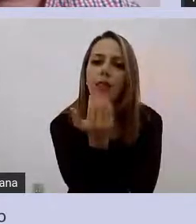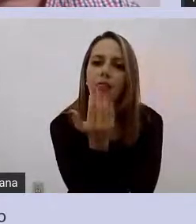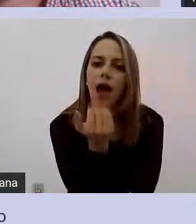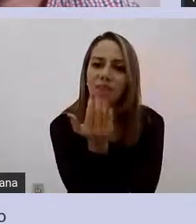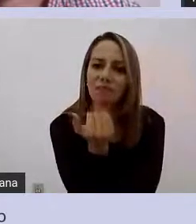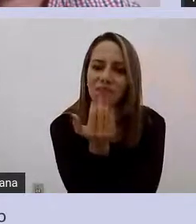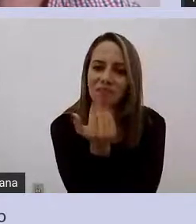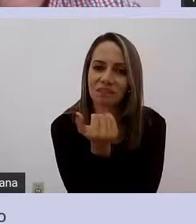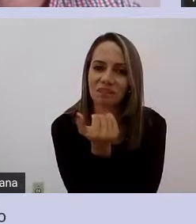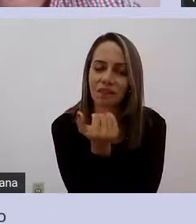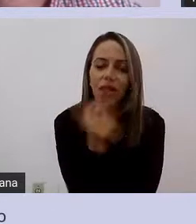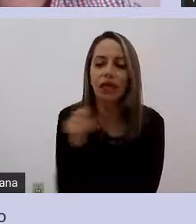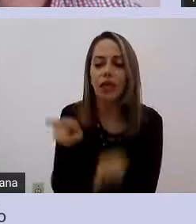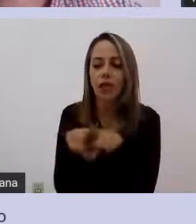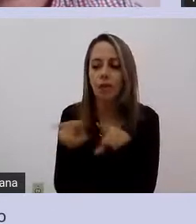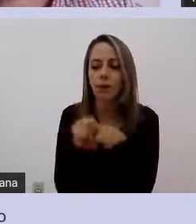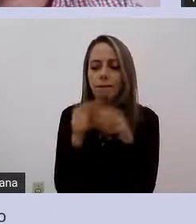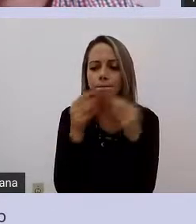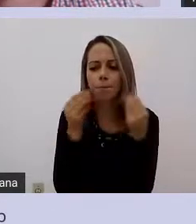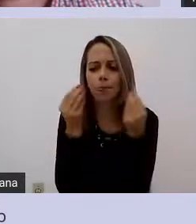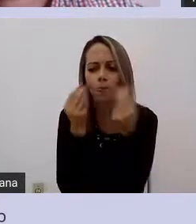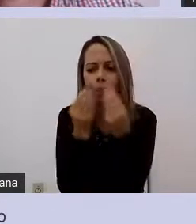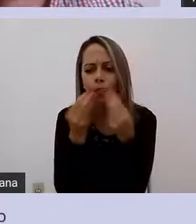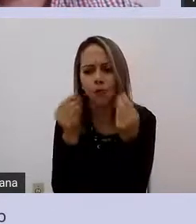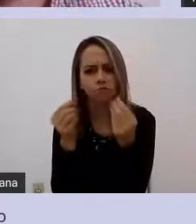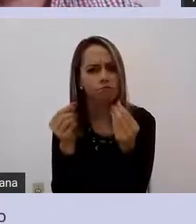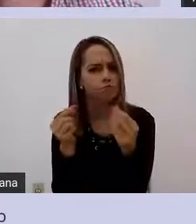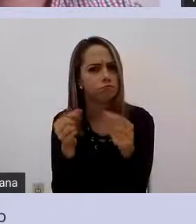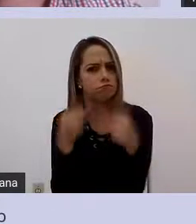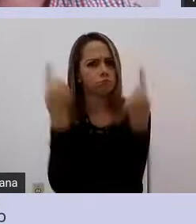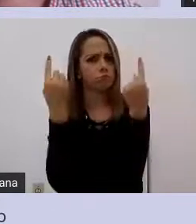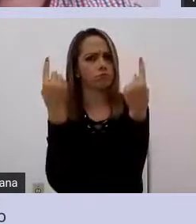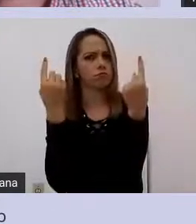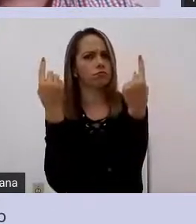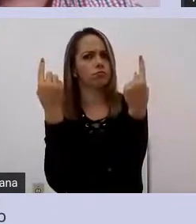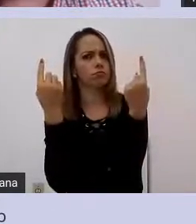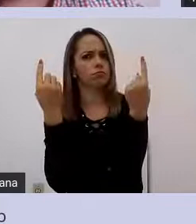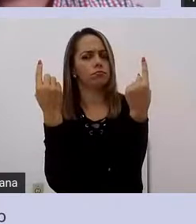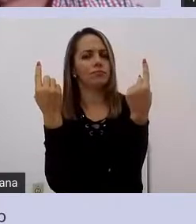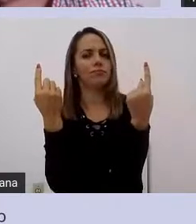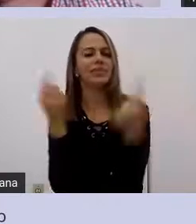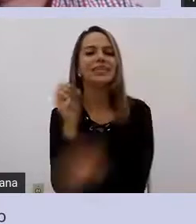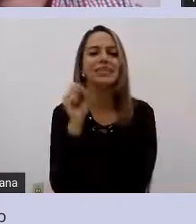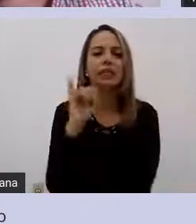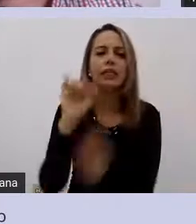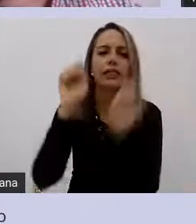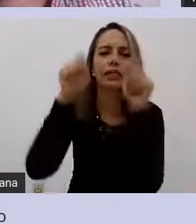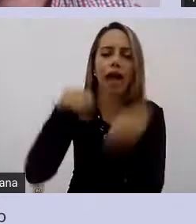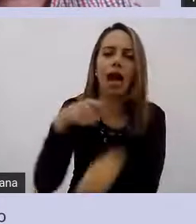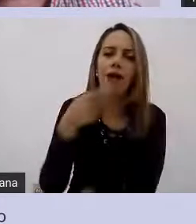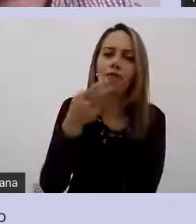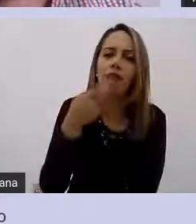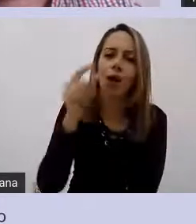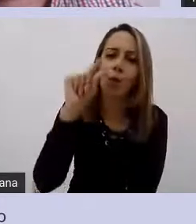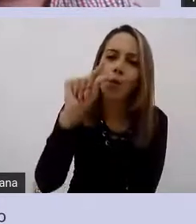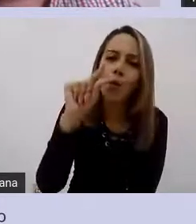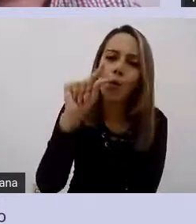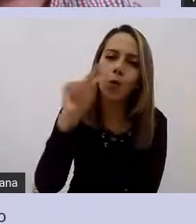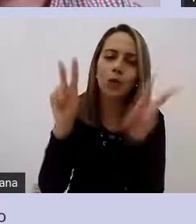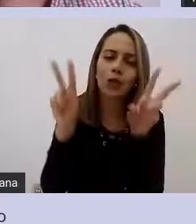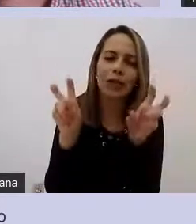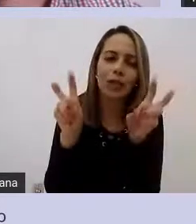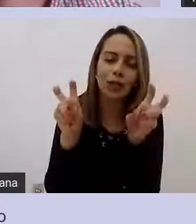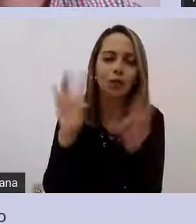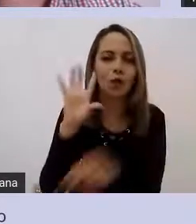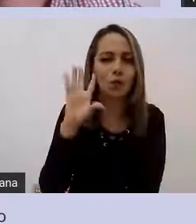do gosto entrando em choque, não é? Se ele pudesse comentar alguma coisa a esse respeito, eu acho que é algo